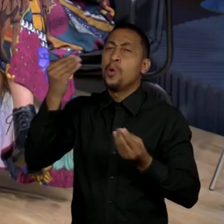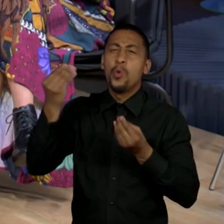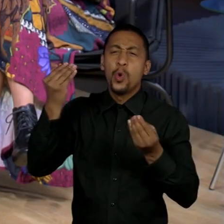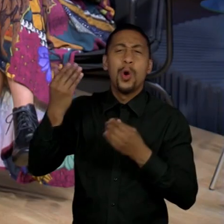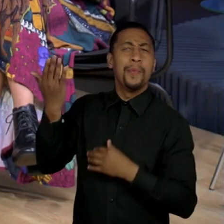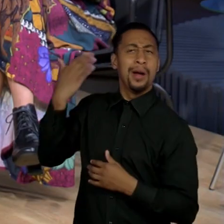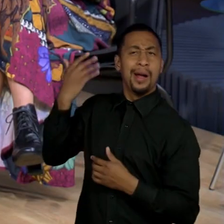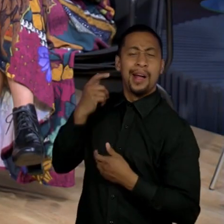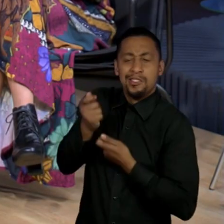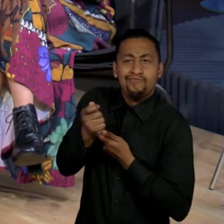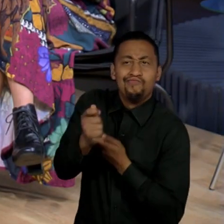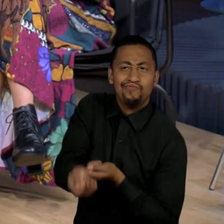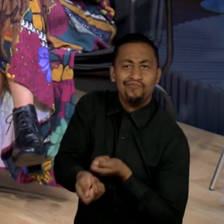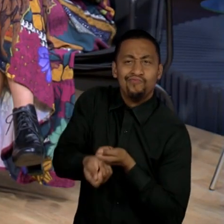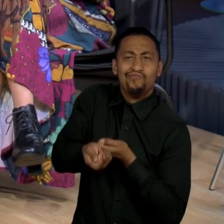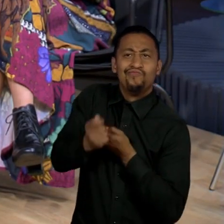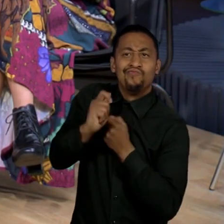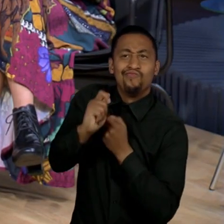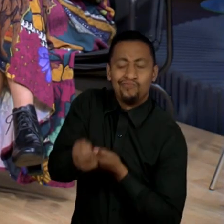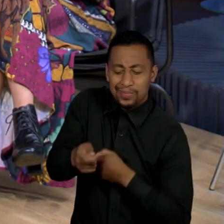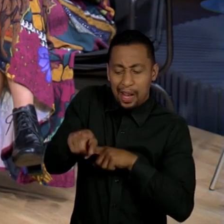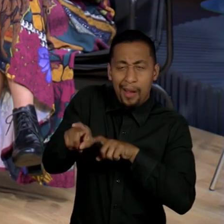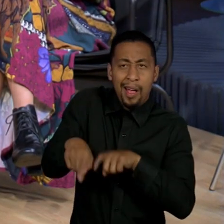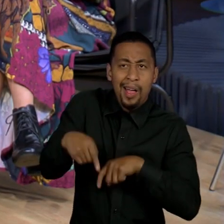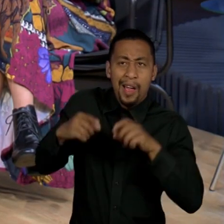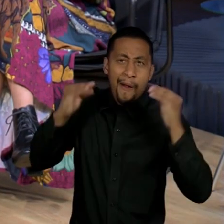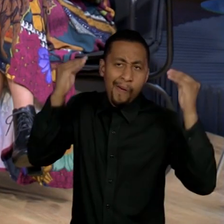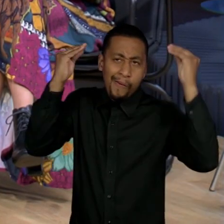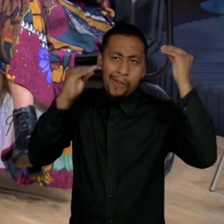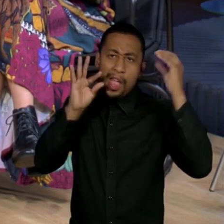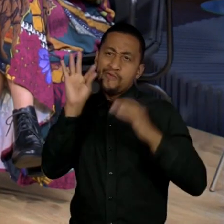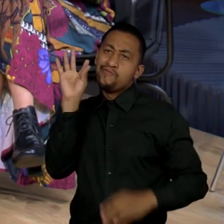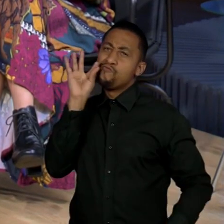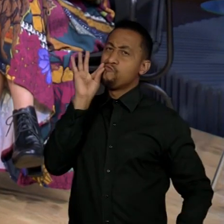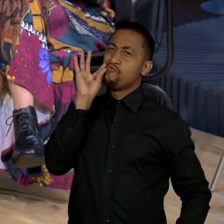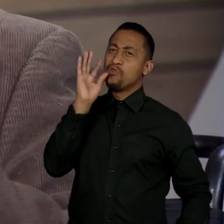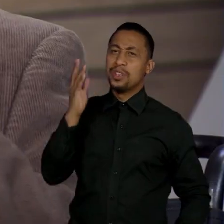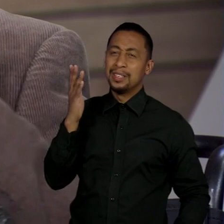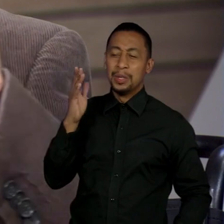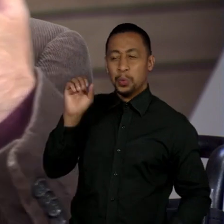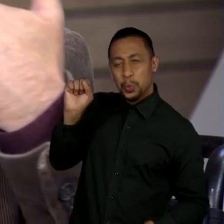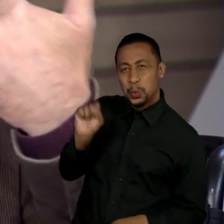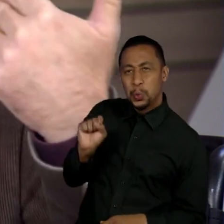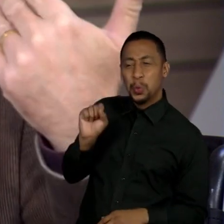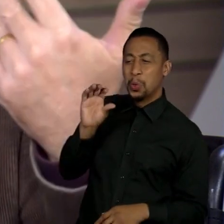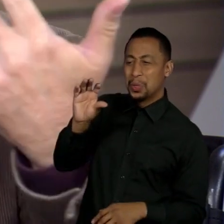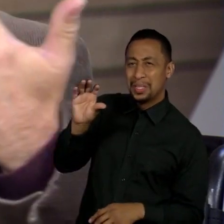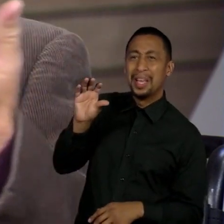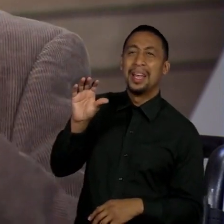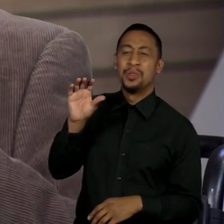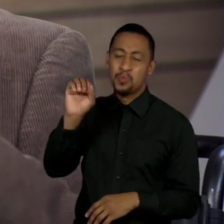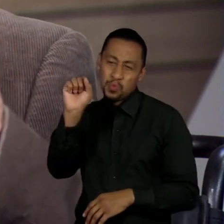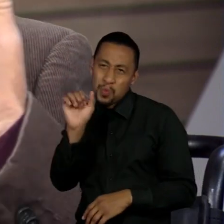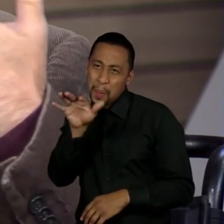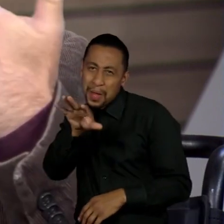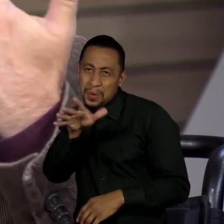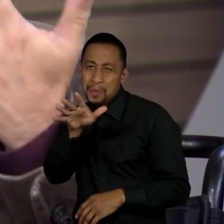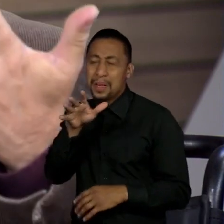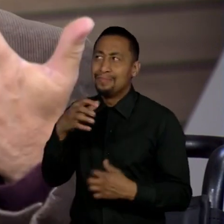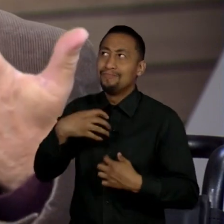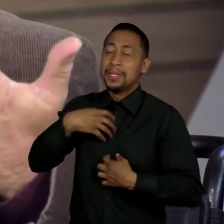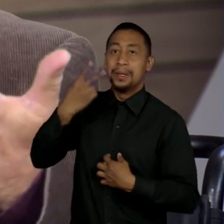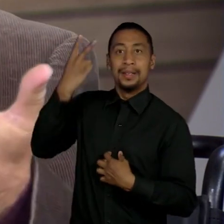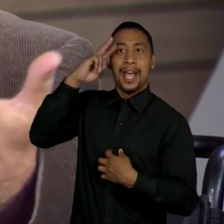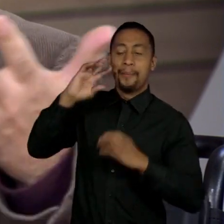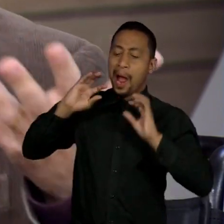vestimenta do matuto ou do caipira aqui no Centro-Sul, né? E essa característica que vai